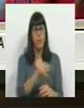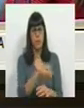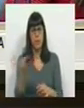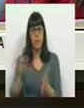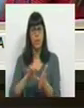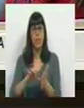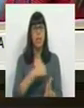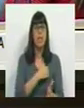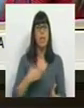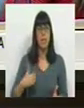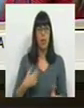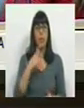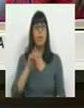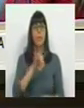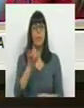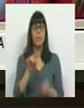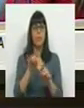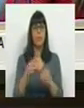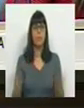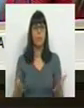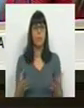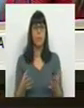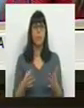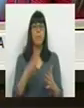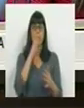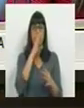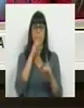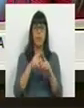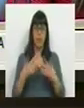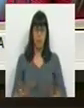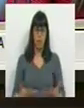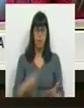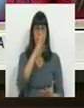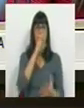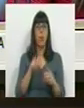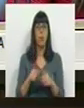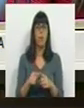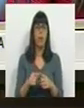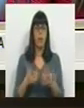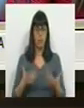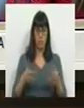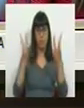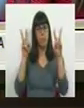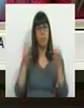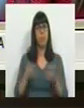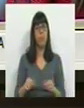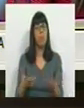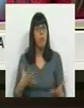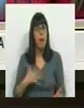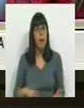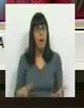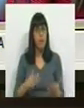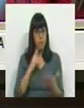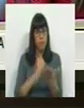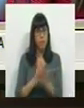centros de saúde. A pergunta é se o atual governo, nesta matéria,